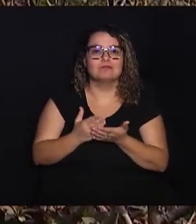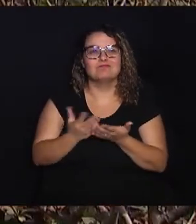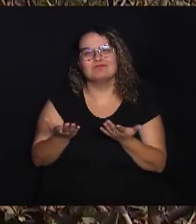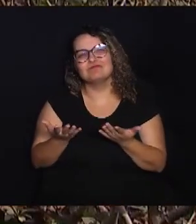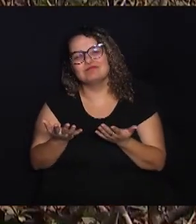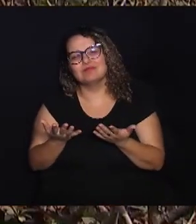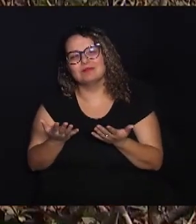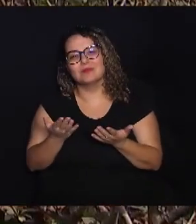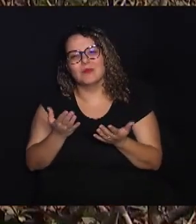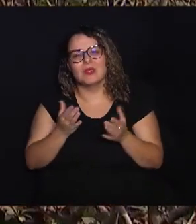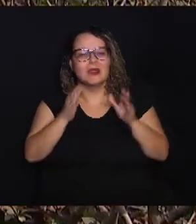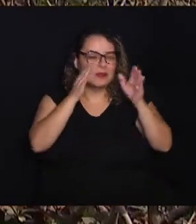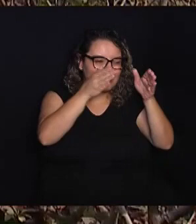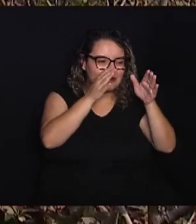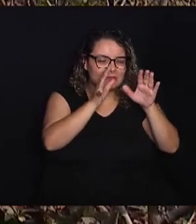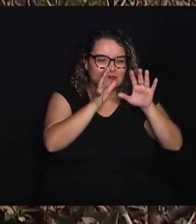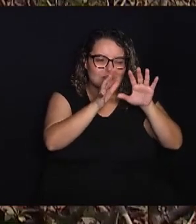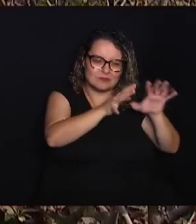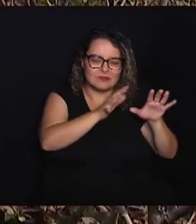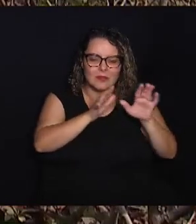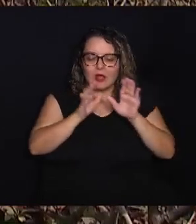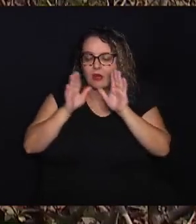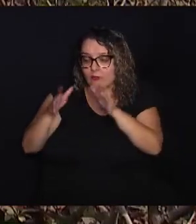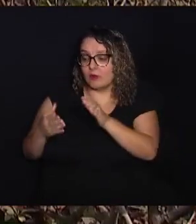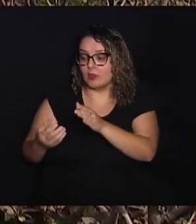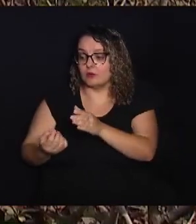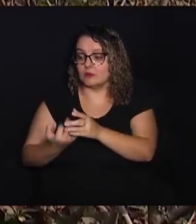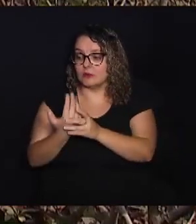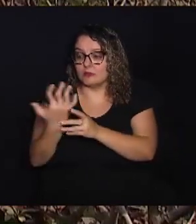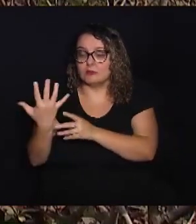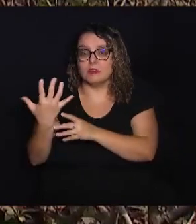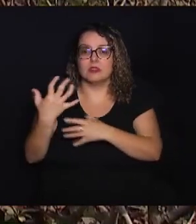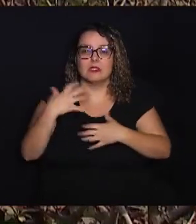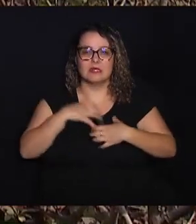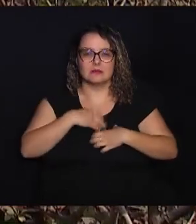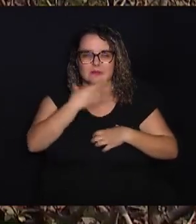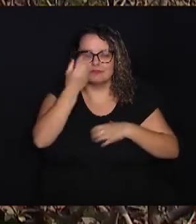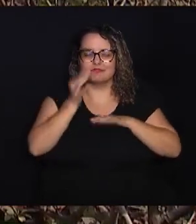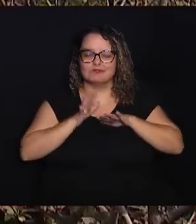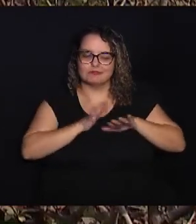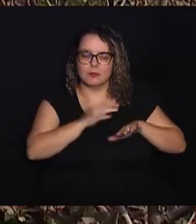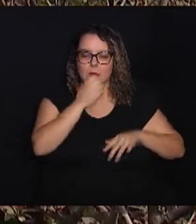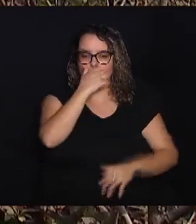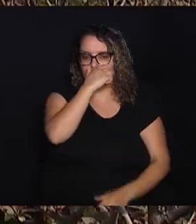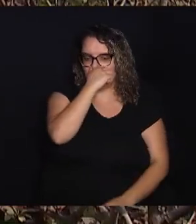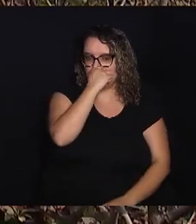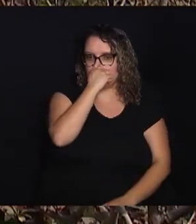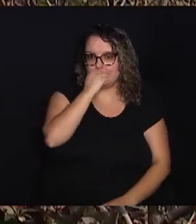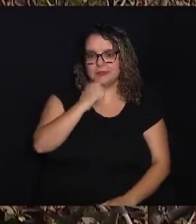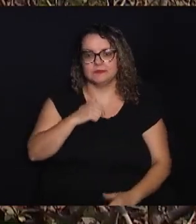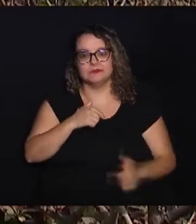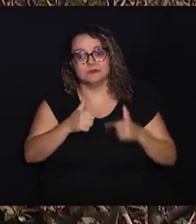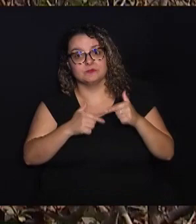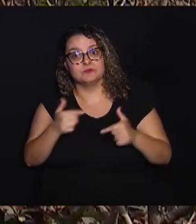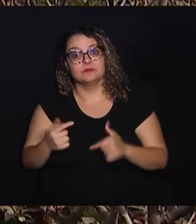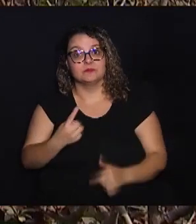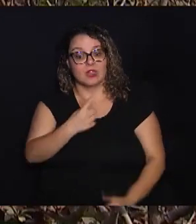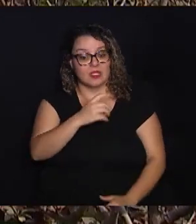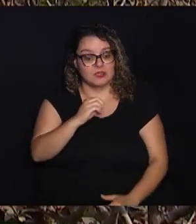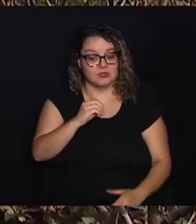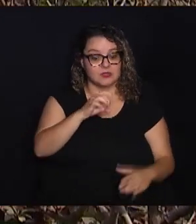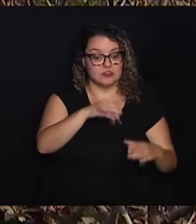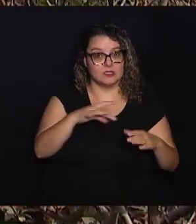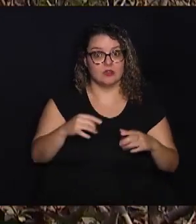pouco, esquecer um pouco aquele sentimento, aquela dor, né? E aí eu comecei a trabalhar, de 10 plantas, foi mudando